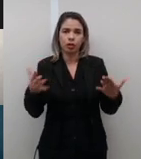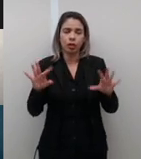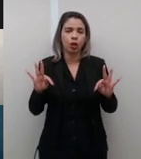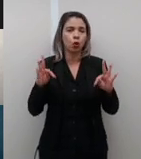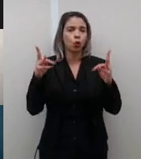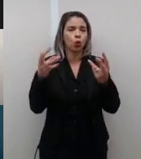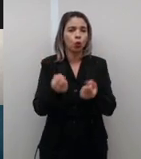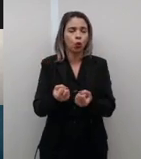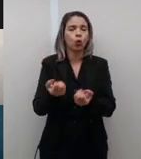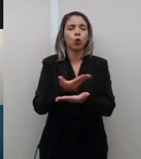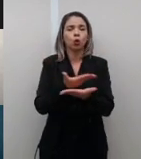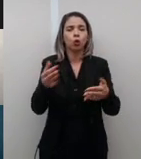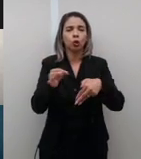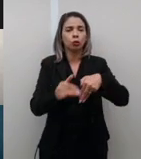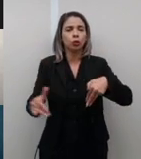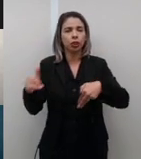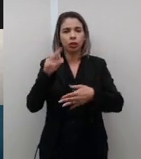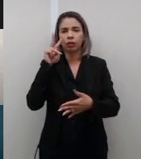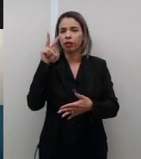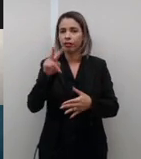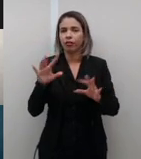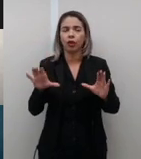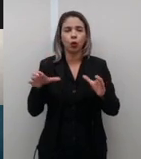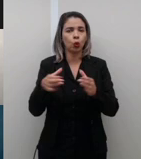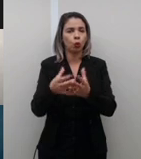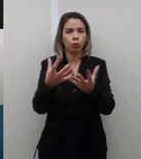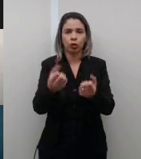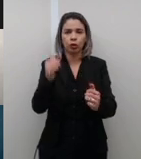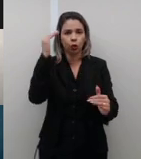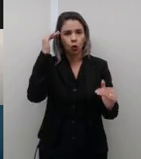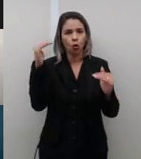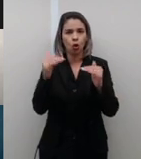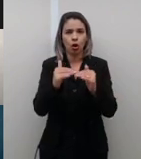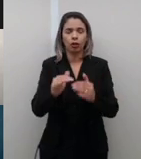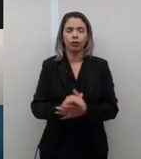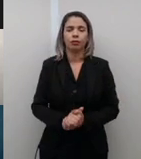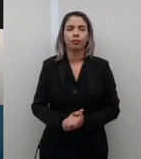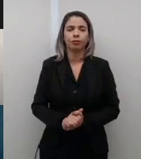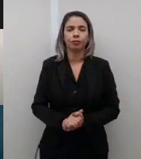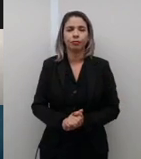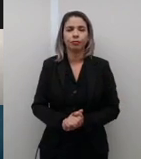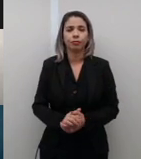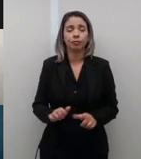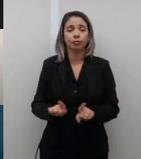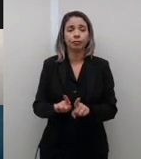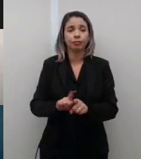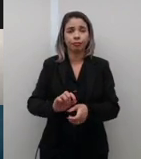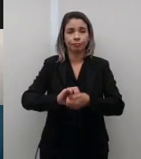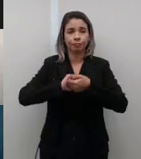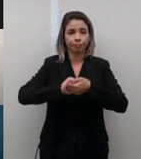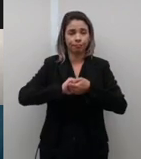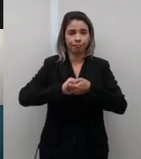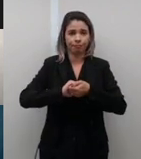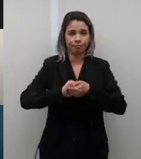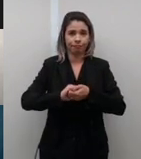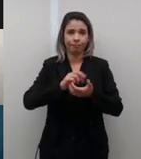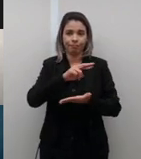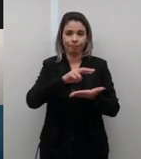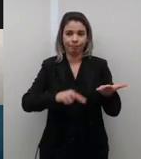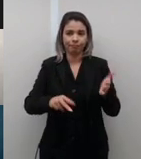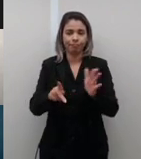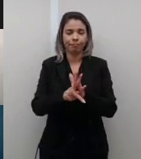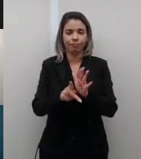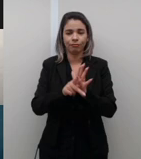Benedito Gonçalves e Sérgio Cucchina. Em cumprimento à eminente relatora pela manifestação